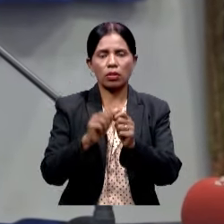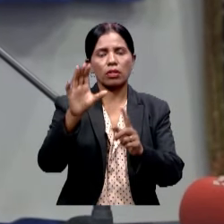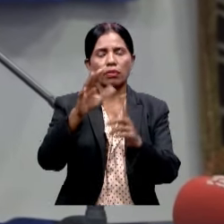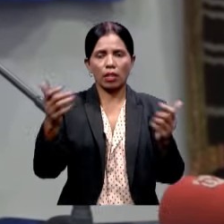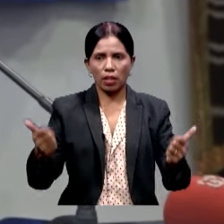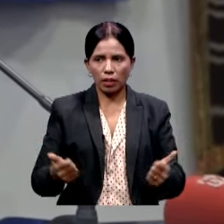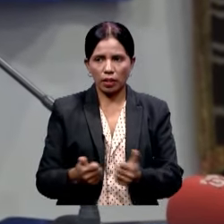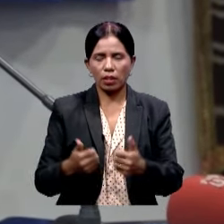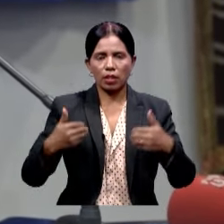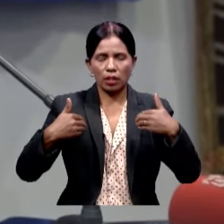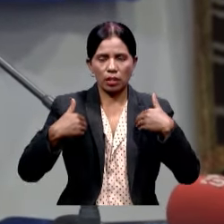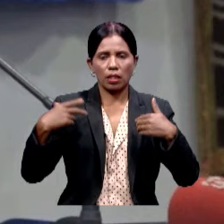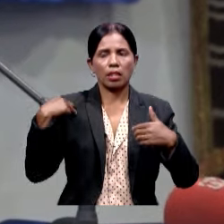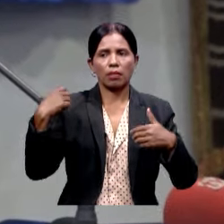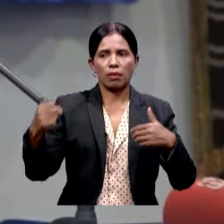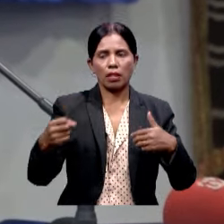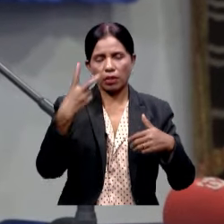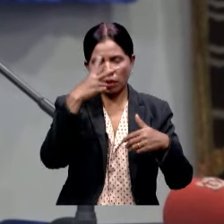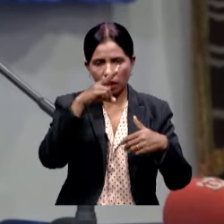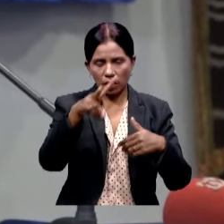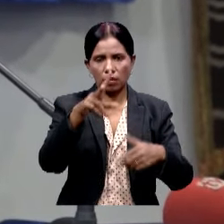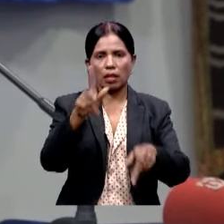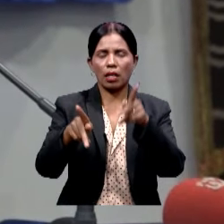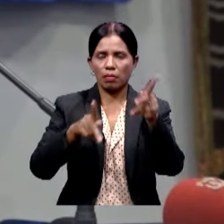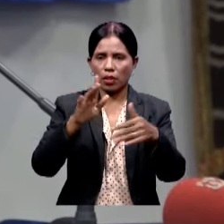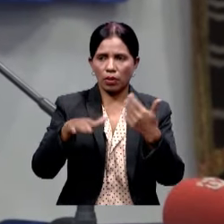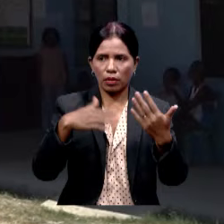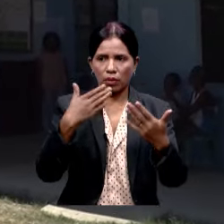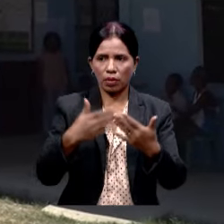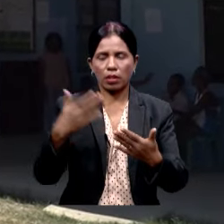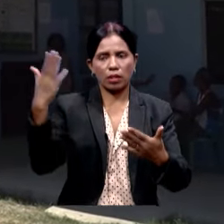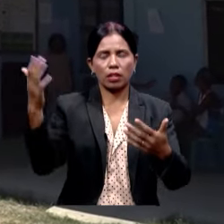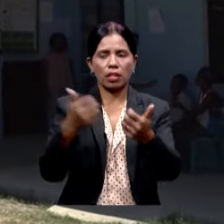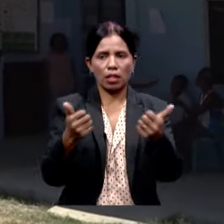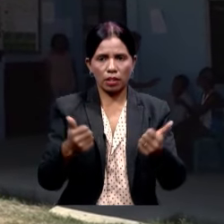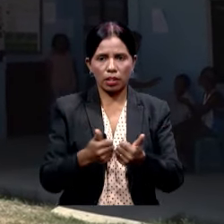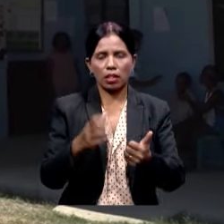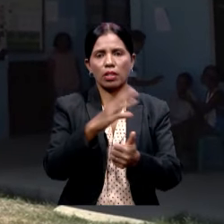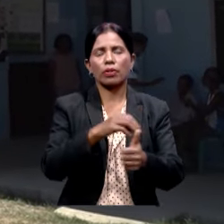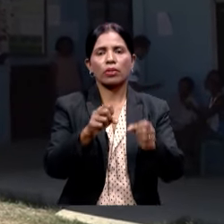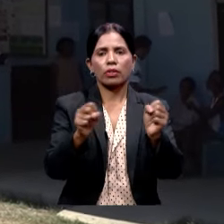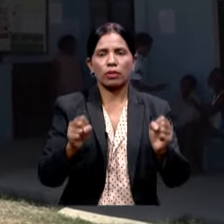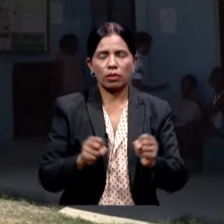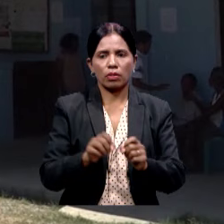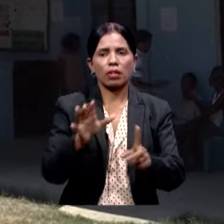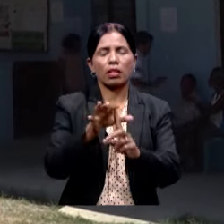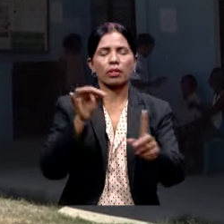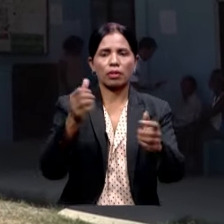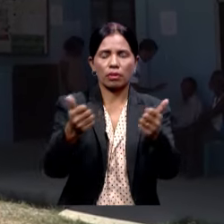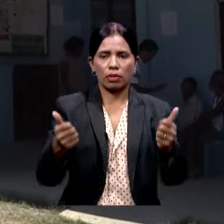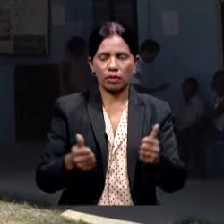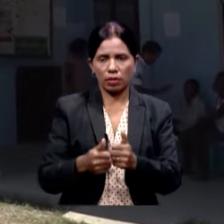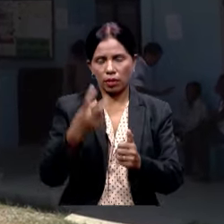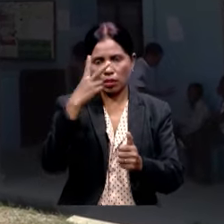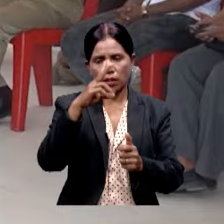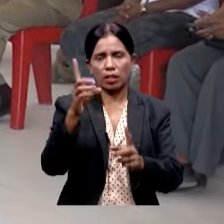e ali o bid a tu controla a população e a aldeias nos sucos. Eleição da autoridade local se